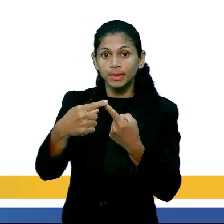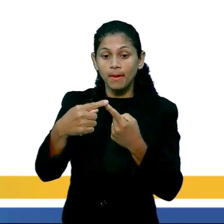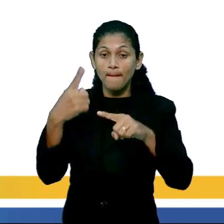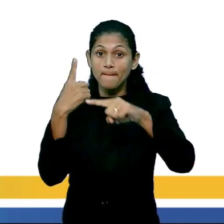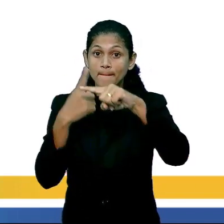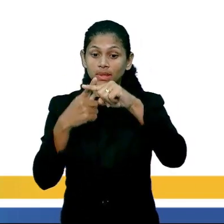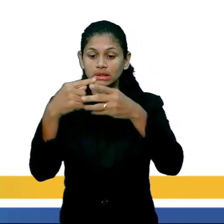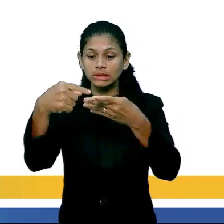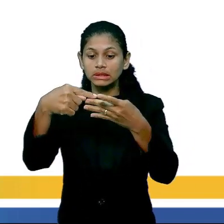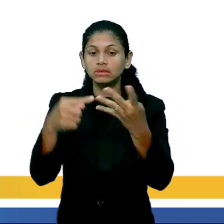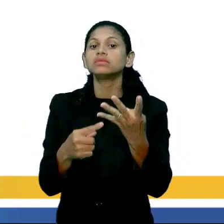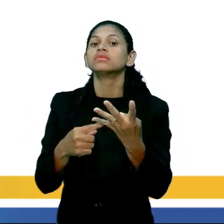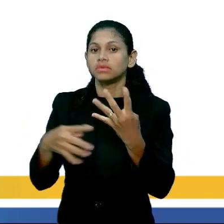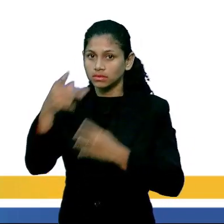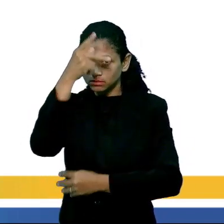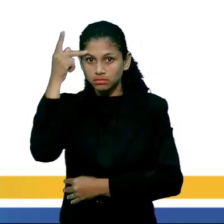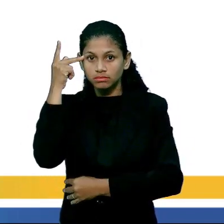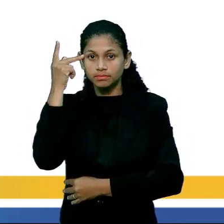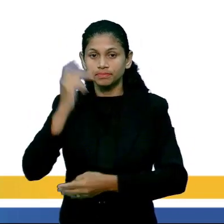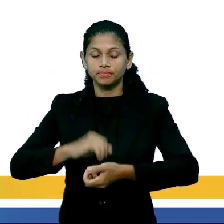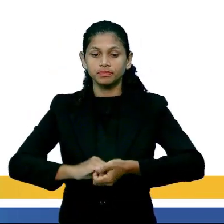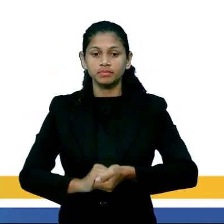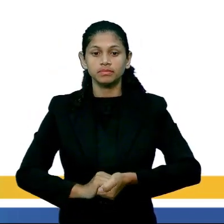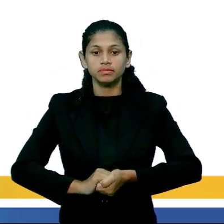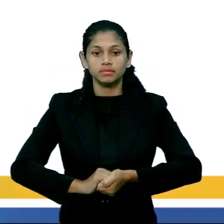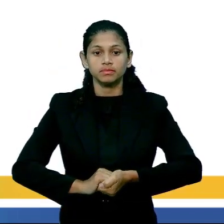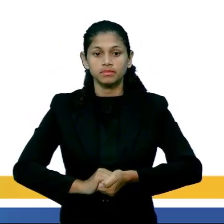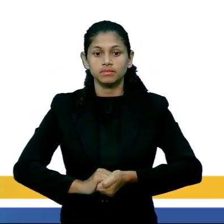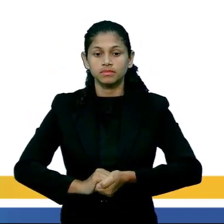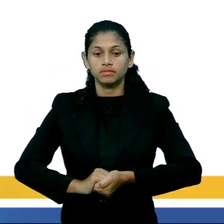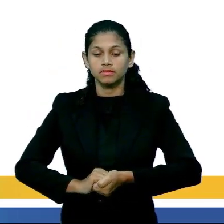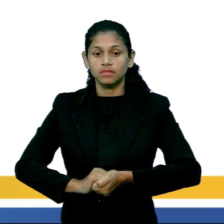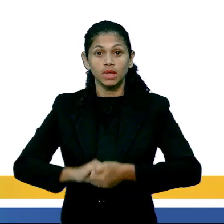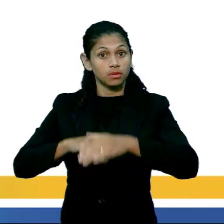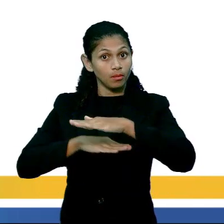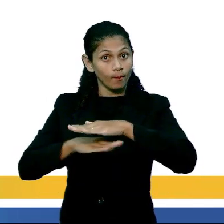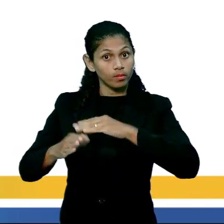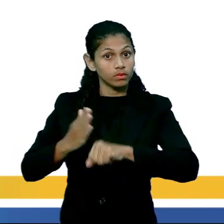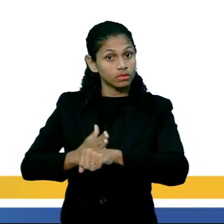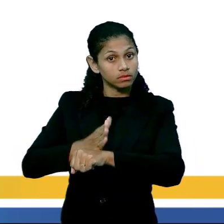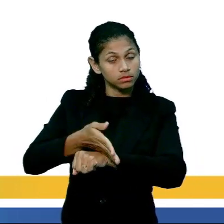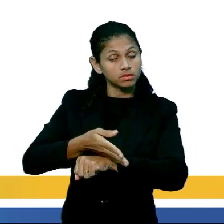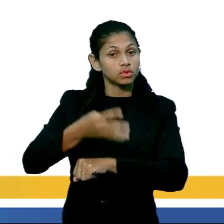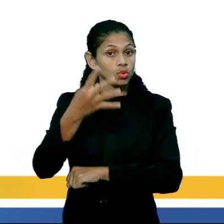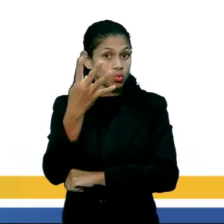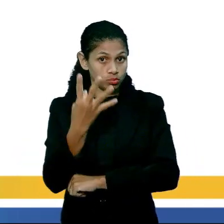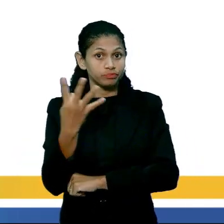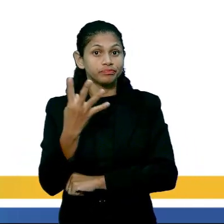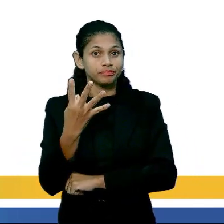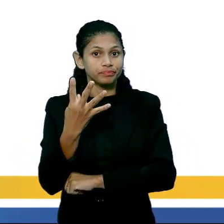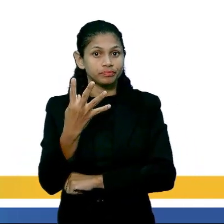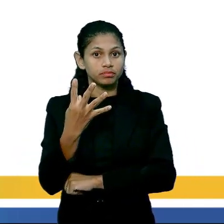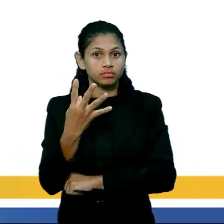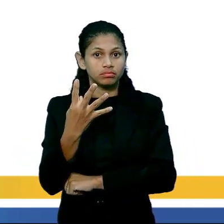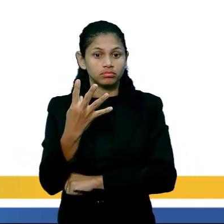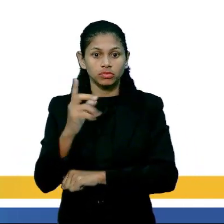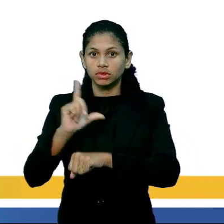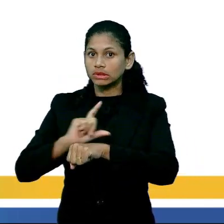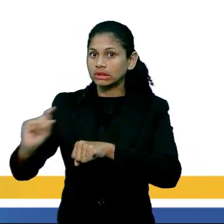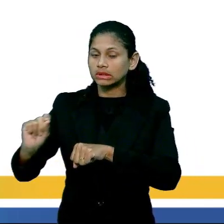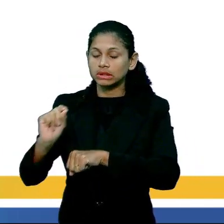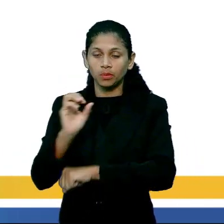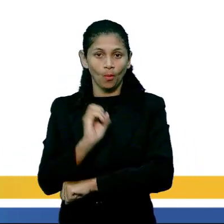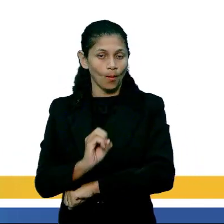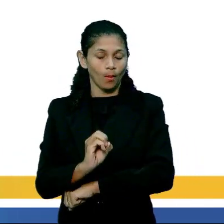o quinto andar Então vamos lá então vejamos que no térreo entrou quatro pessoas só que não sai ninguém